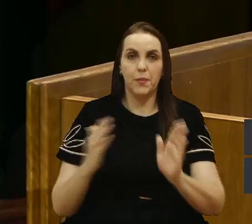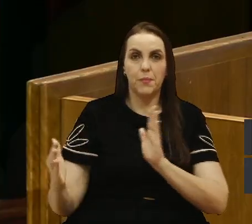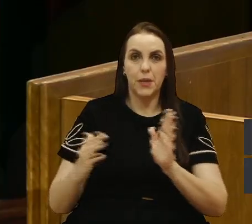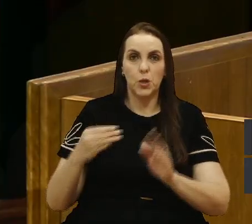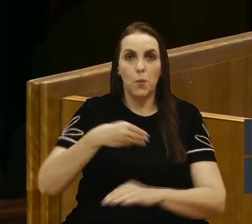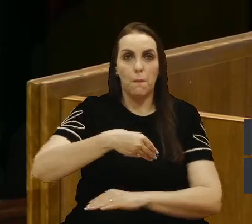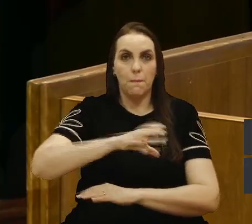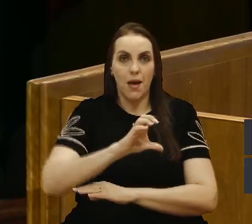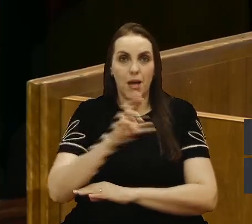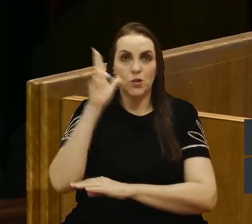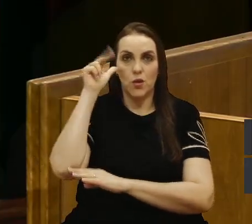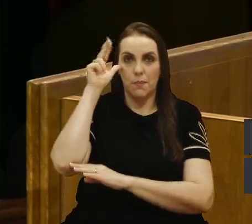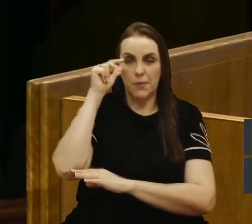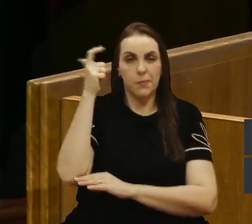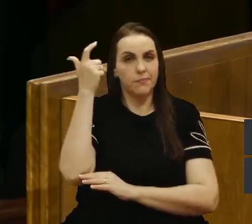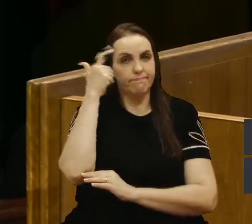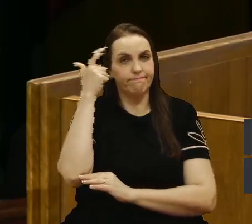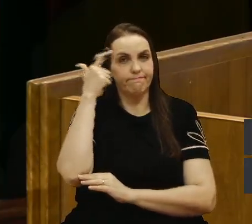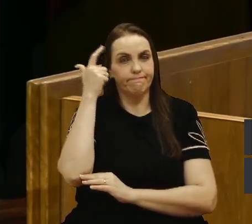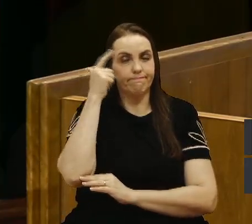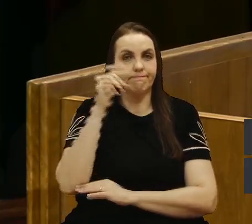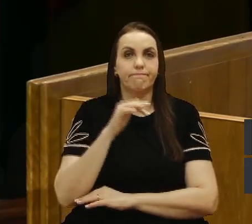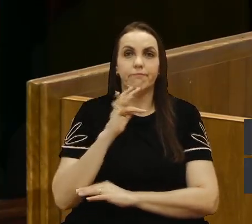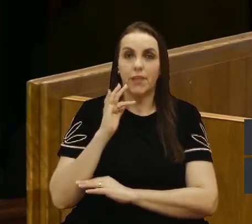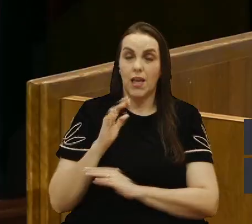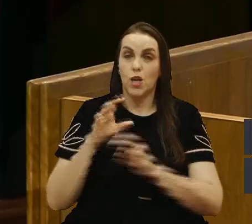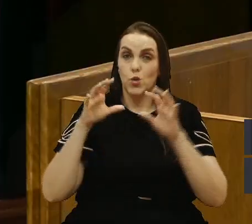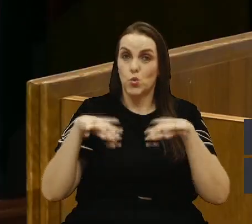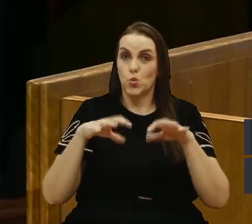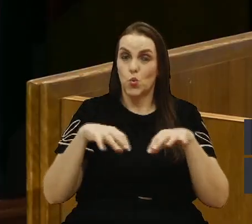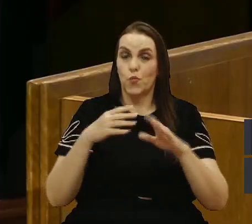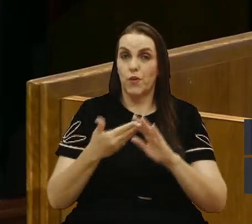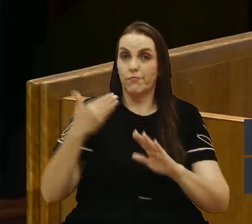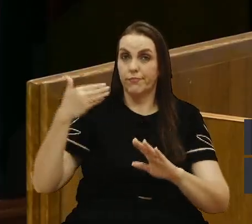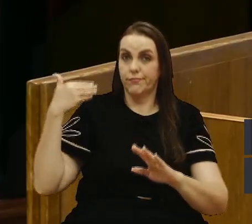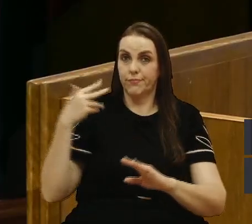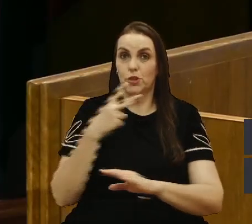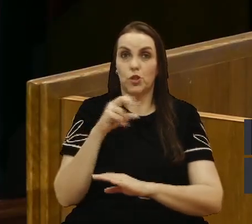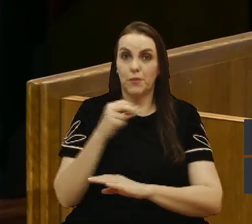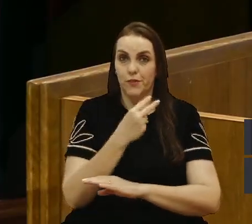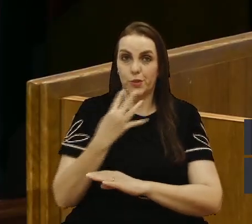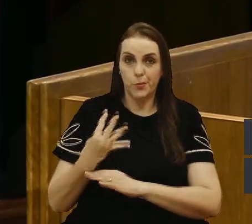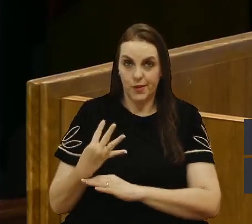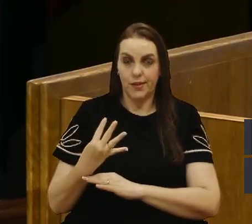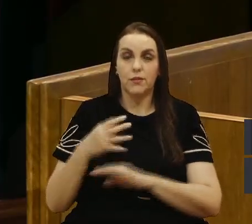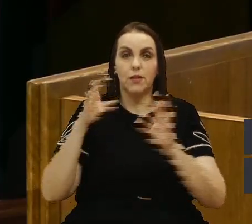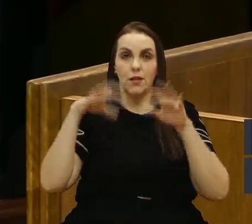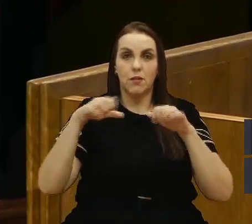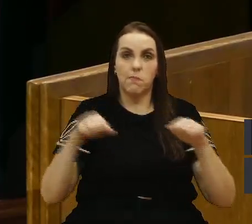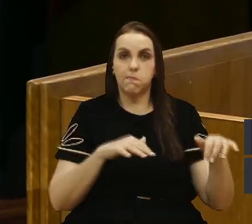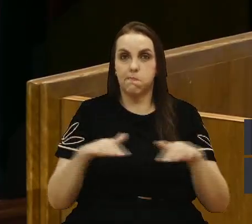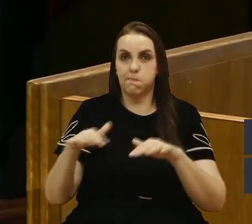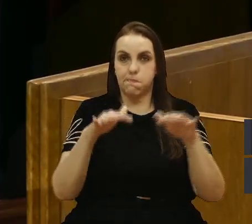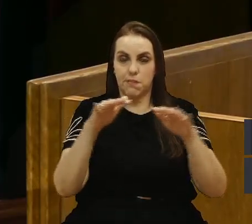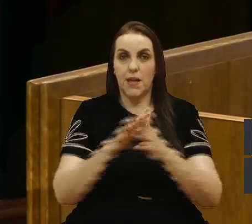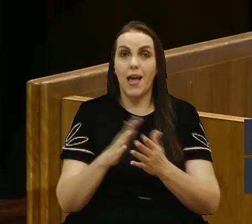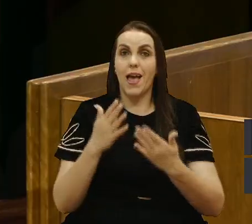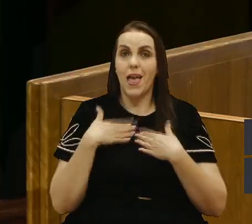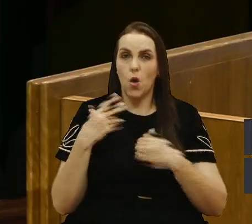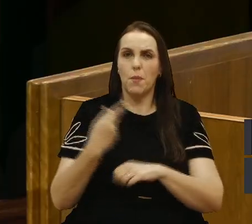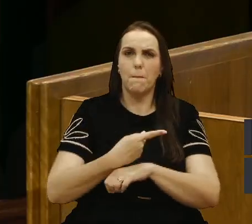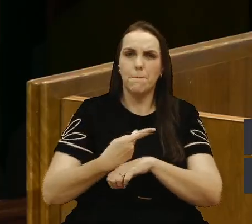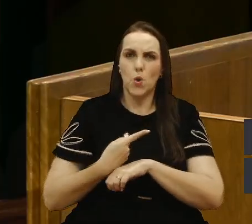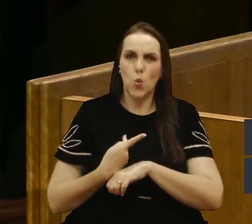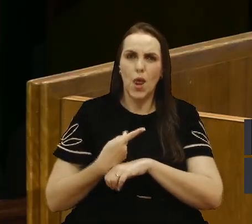a pensar na questão das chuvas que aconteceram lá em 2024, na questão das enchentes. Eu fui muito procurada